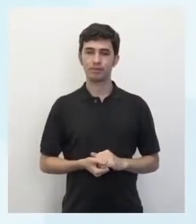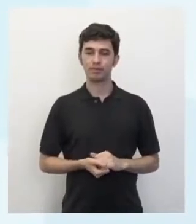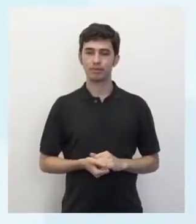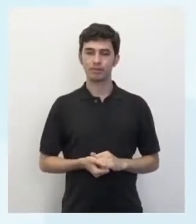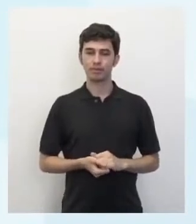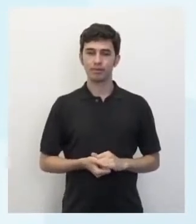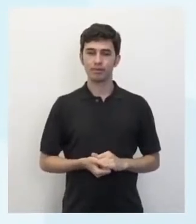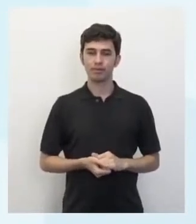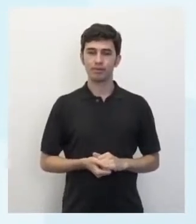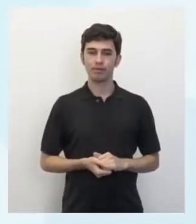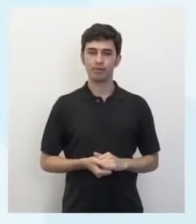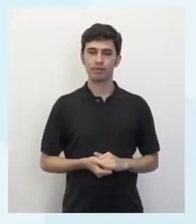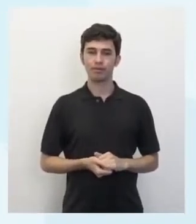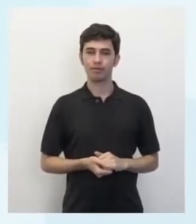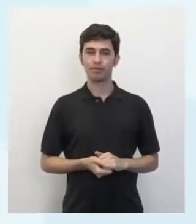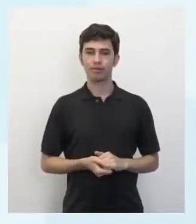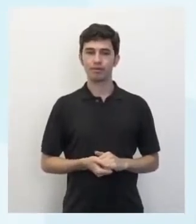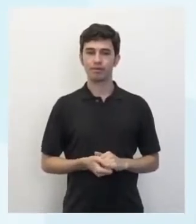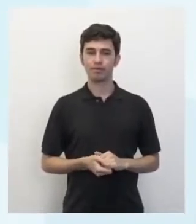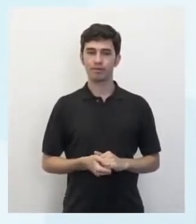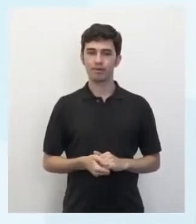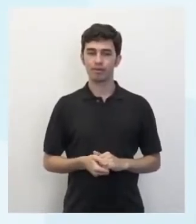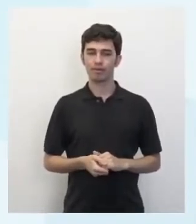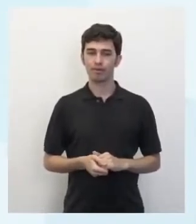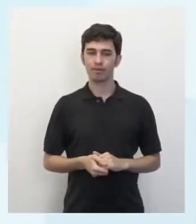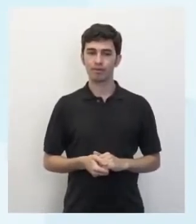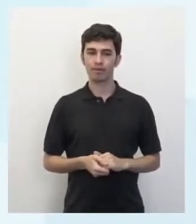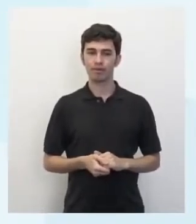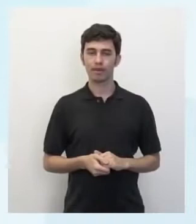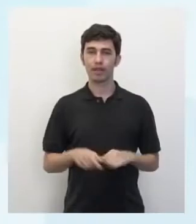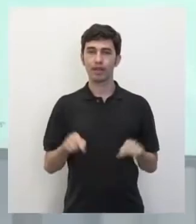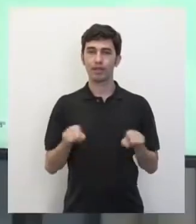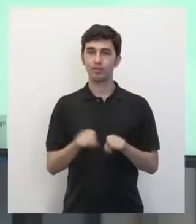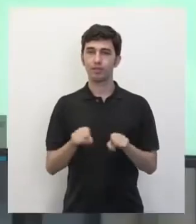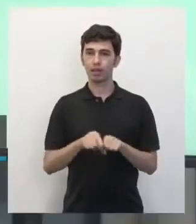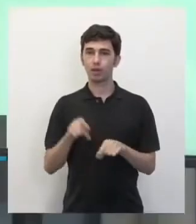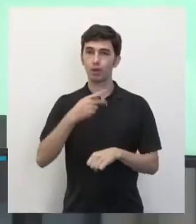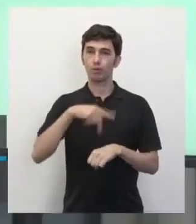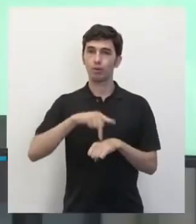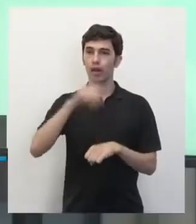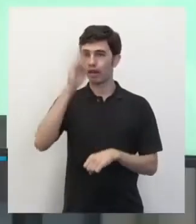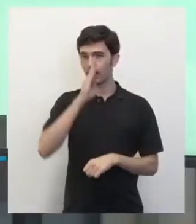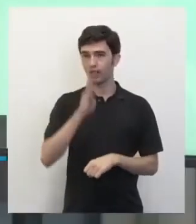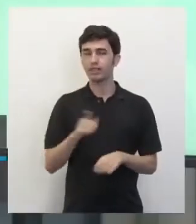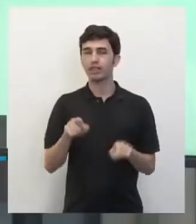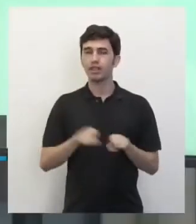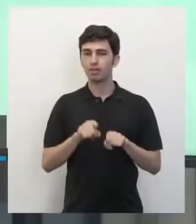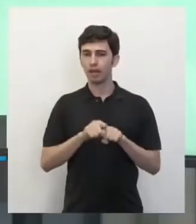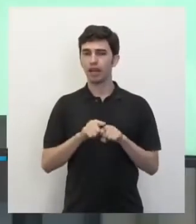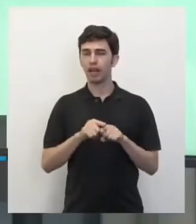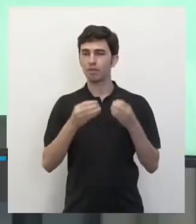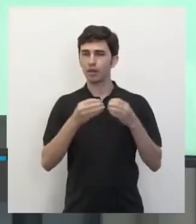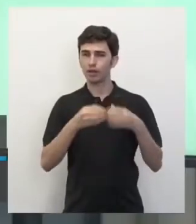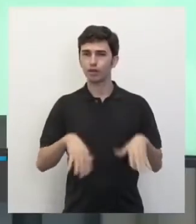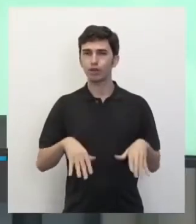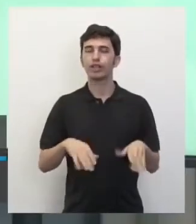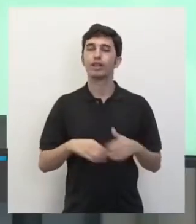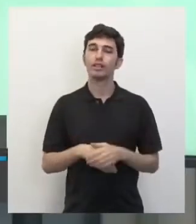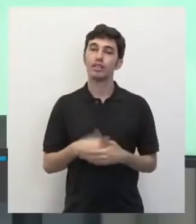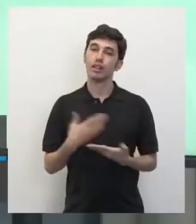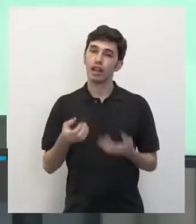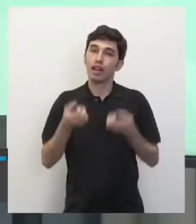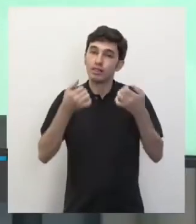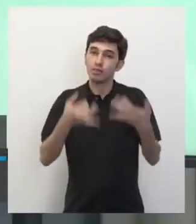negativamente para o desenvolvimento dos pequenos e do Brasil. Então, ela coloca que é mal, faz mal o abuso, a publicidade de